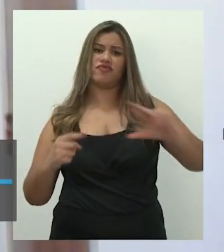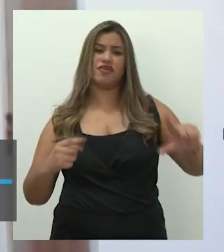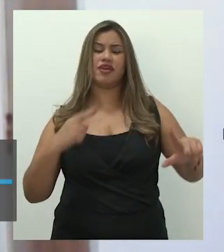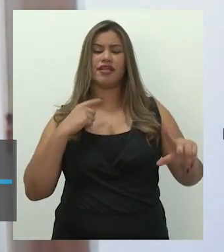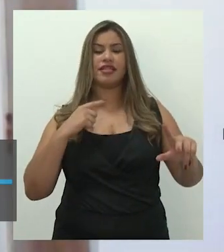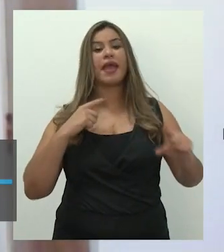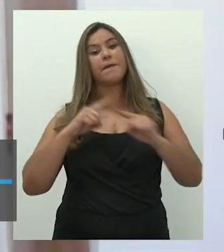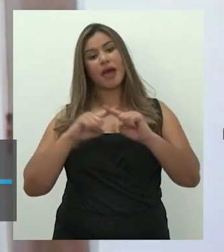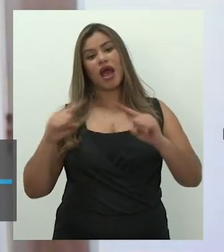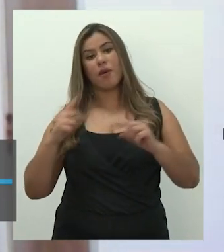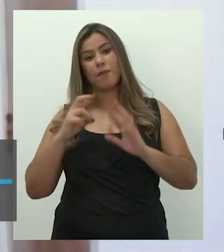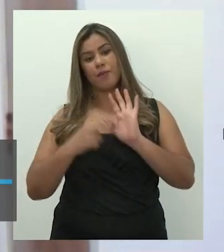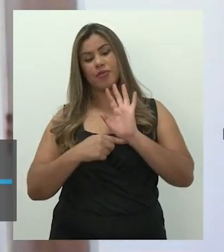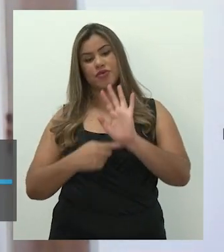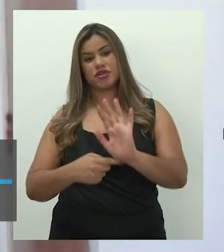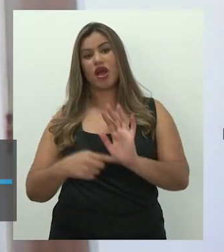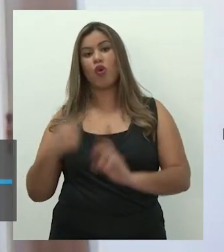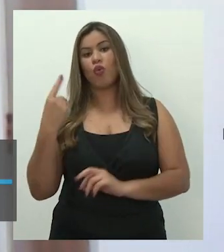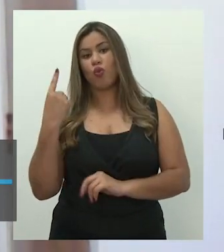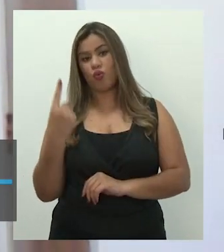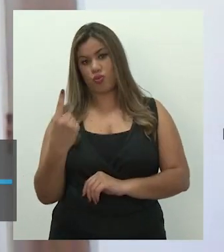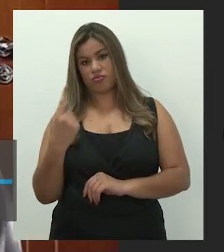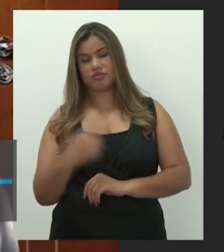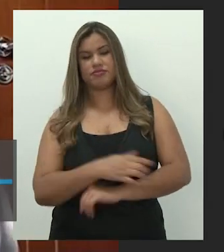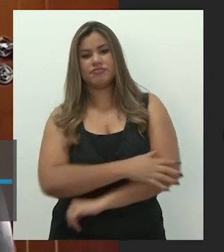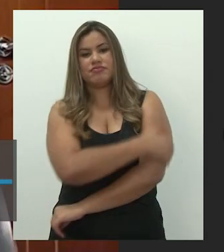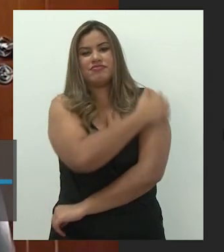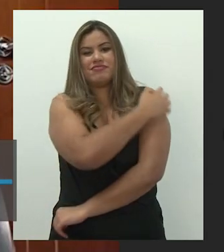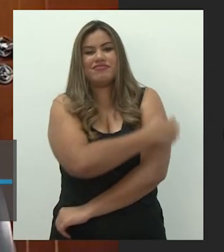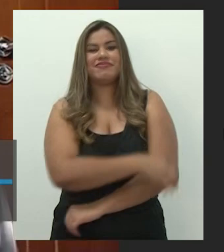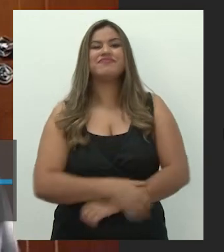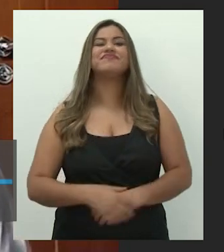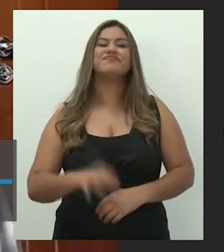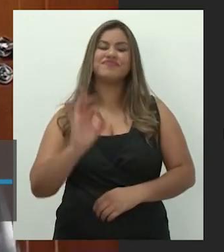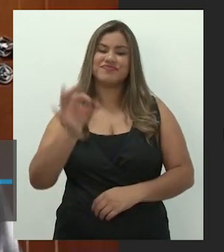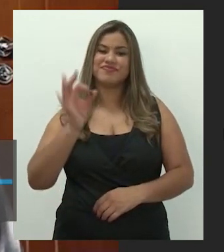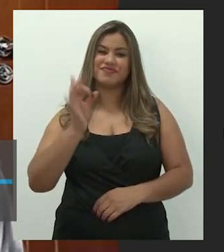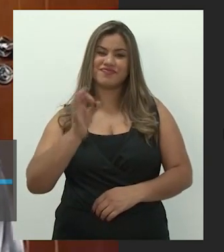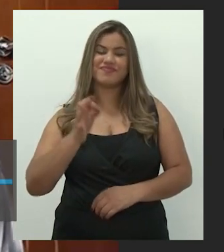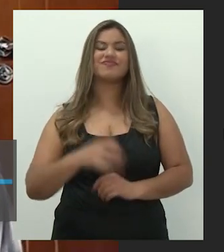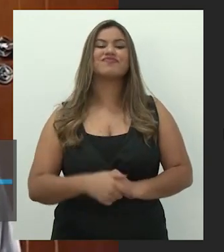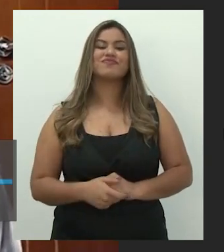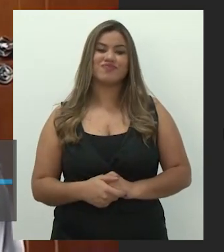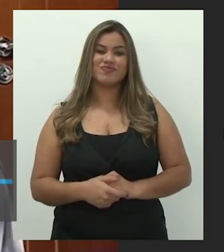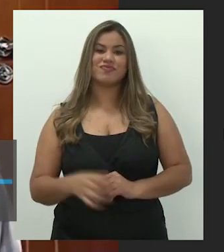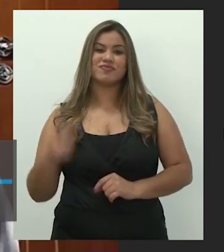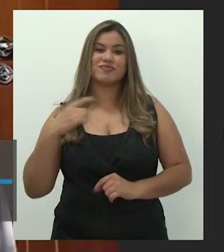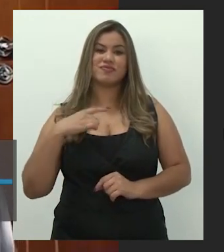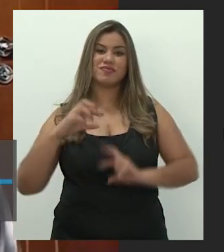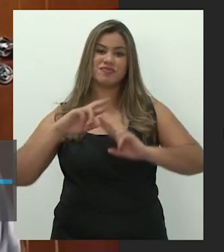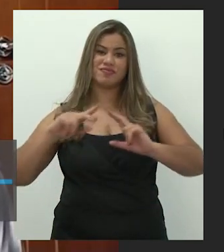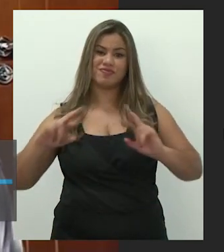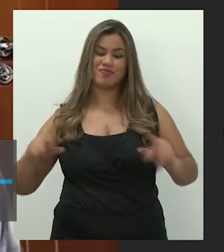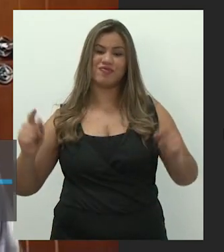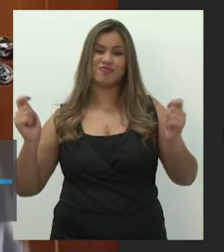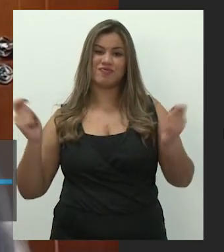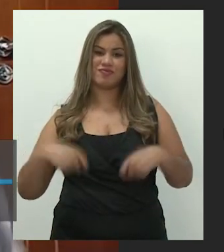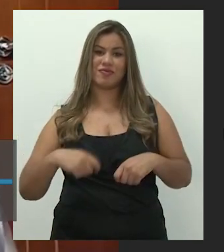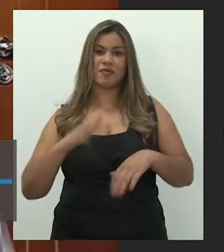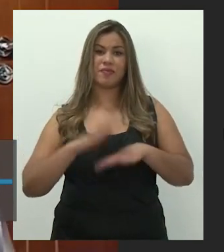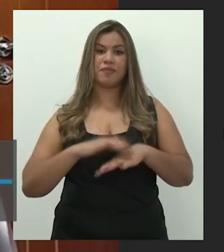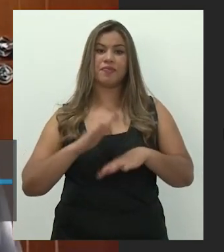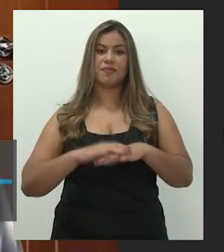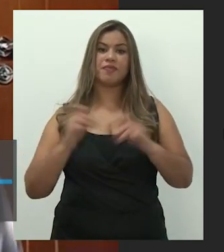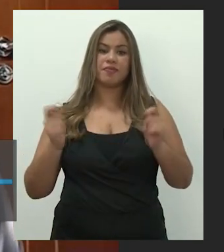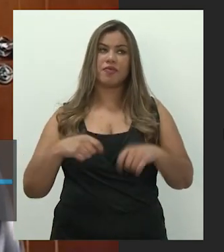desse problema. Vai, Renan. Isso, Lourdes. São várias as maneiras que a gente consegue fazer. Tem a parte algébrica,